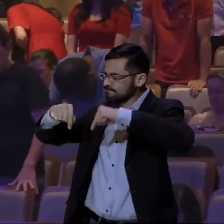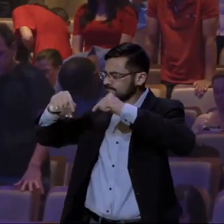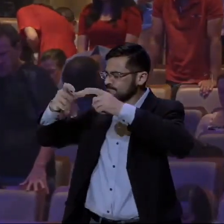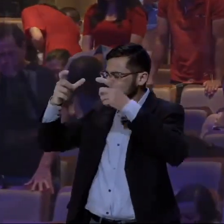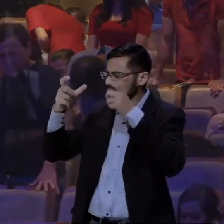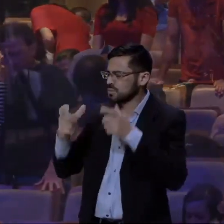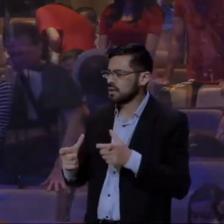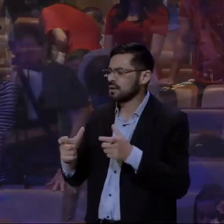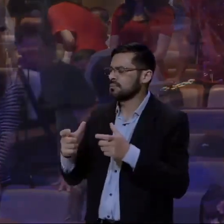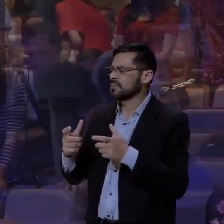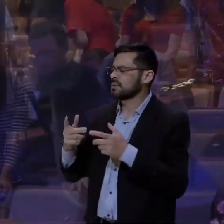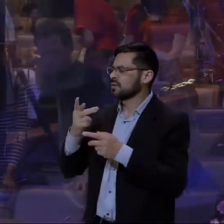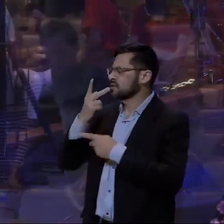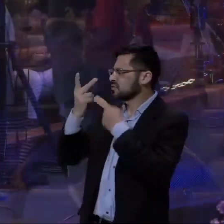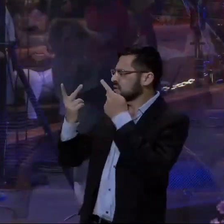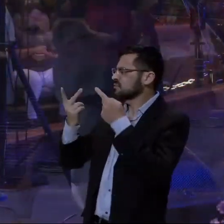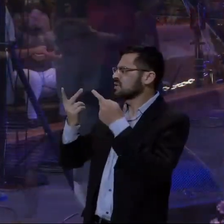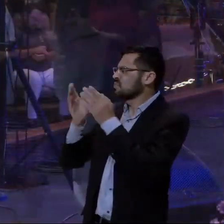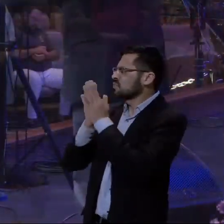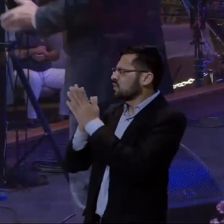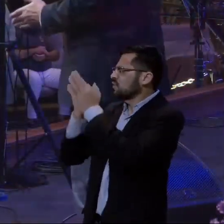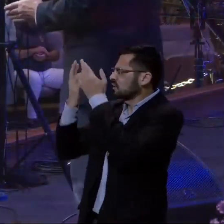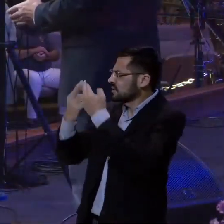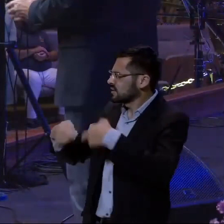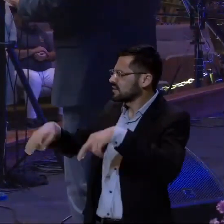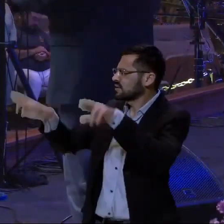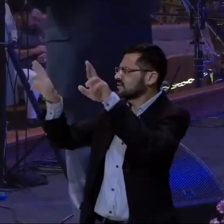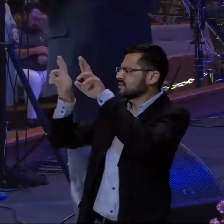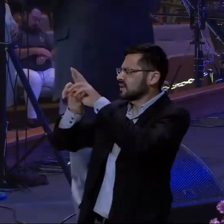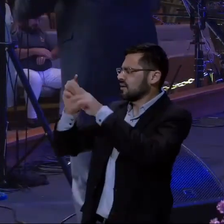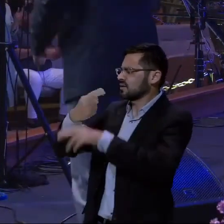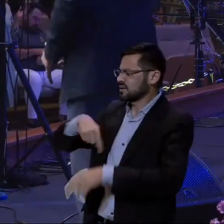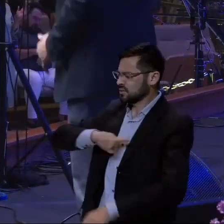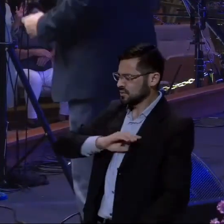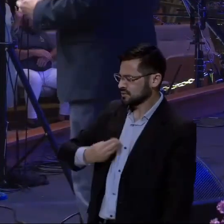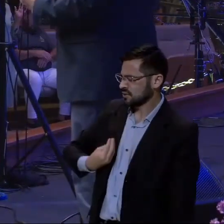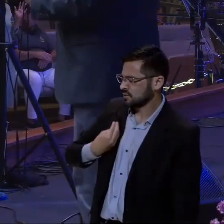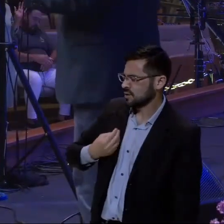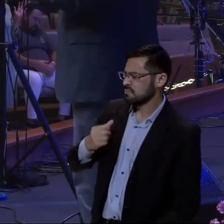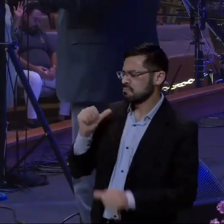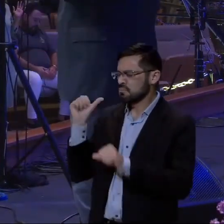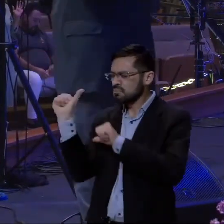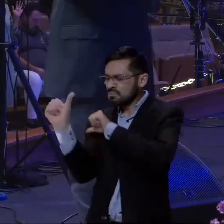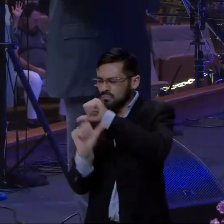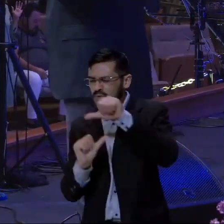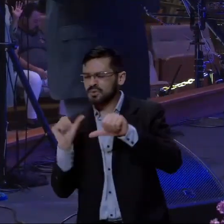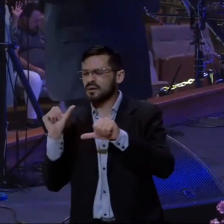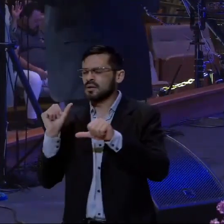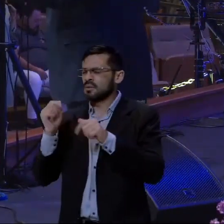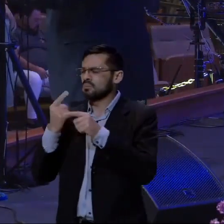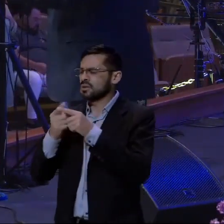lugar, nós dizemos: Senhor, restaura a nossa vida, muda a nossa vida, Deus, para nos